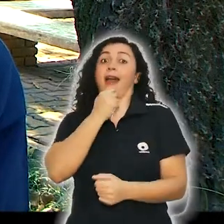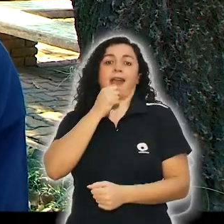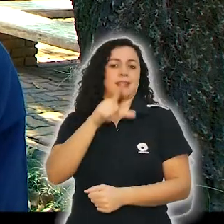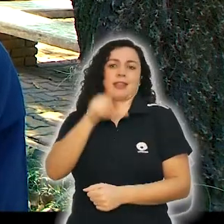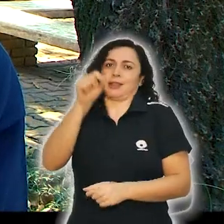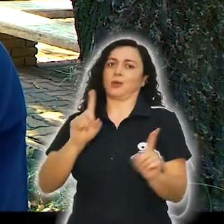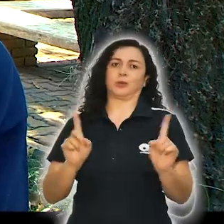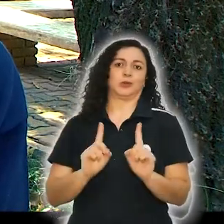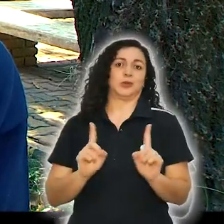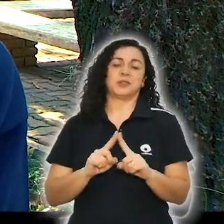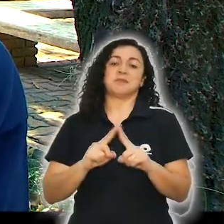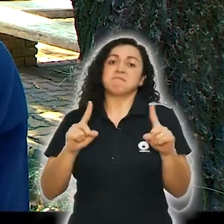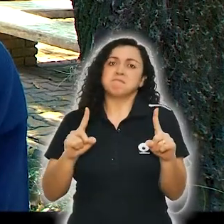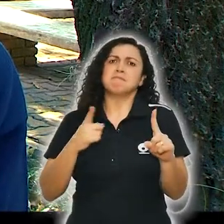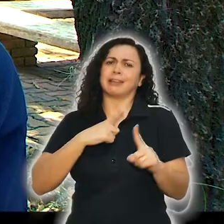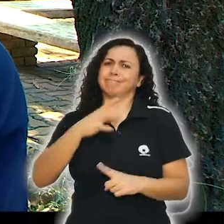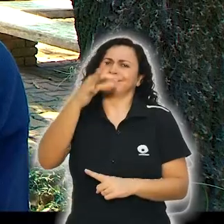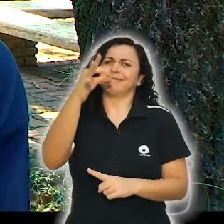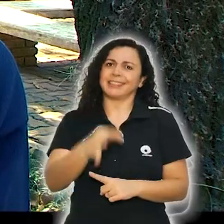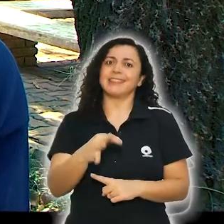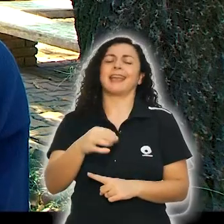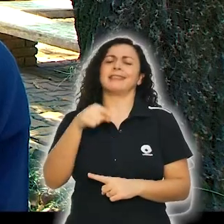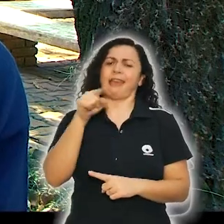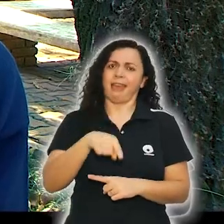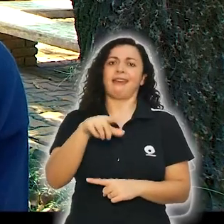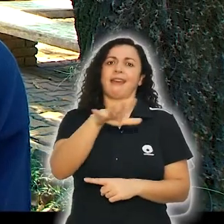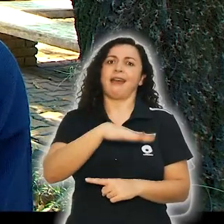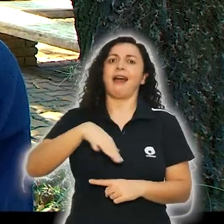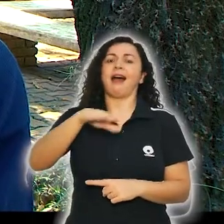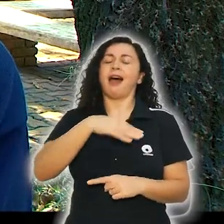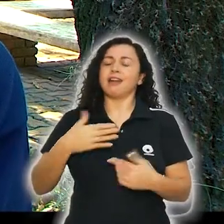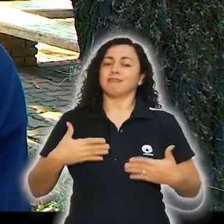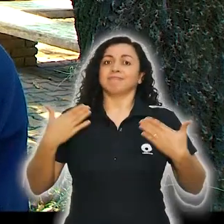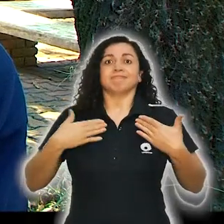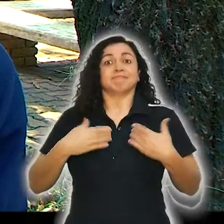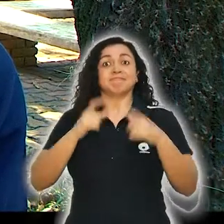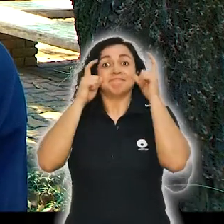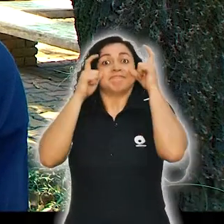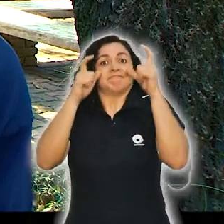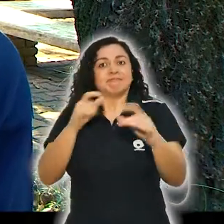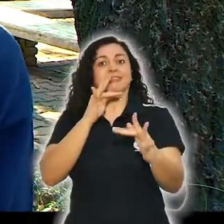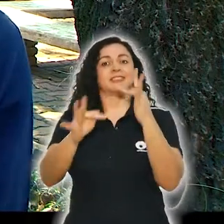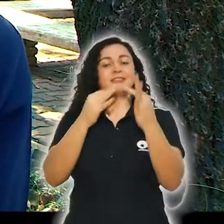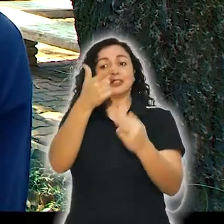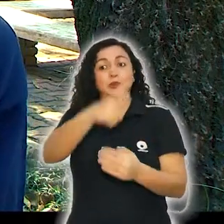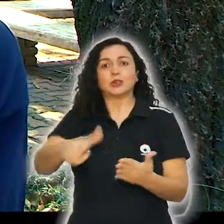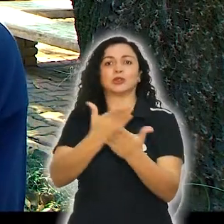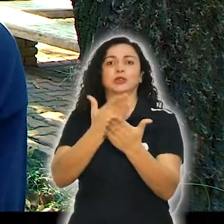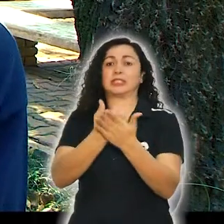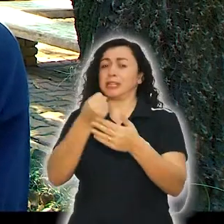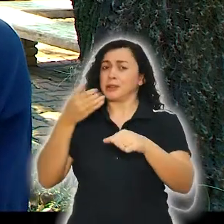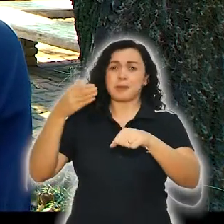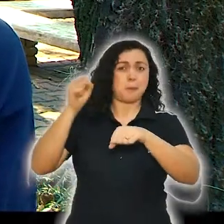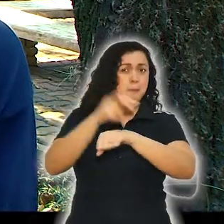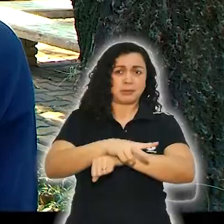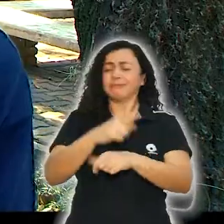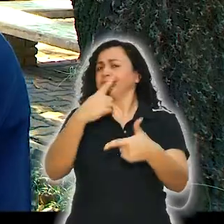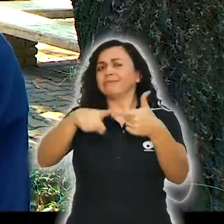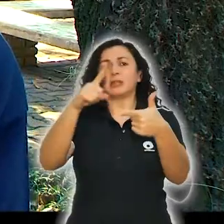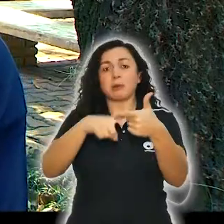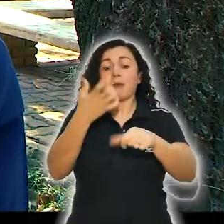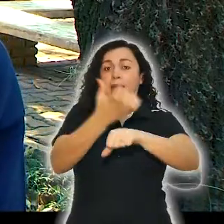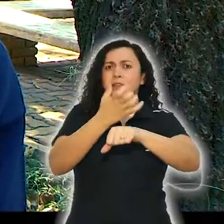decisão, mas com certeza isso incentivou bastante a continuar estudando física. Mesmo que eu não passe no vestibular, é uma matéria que